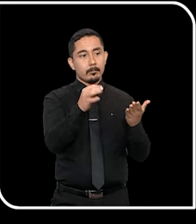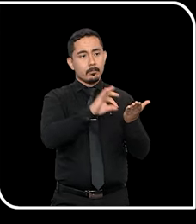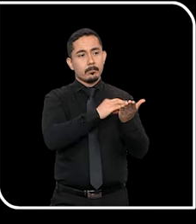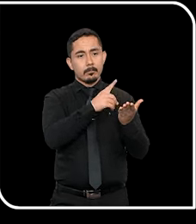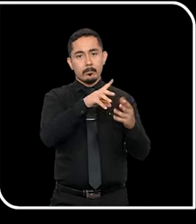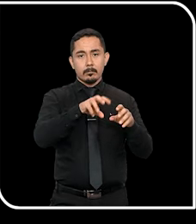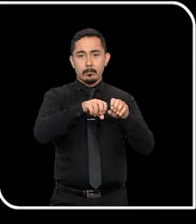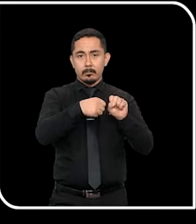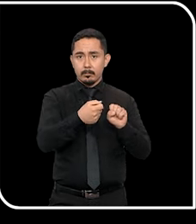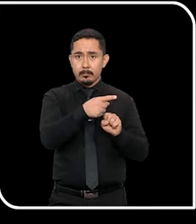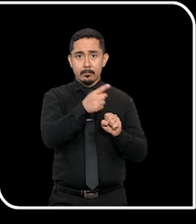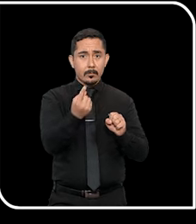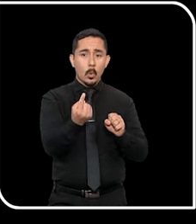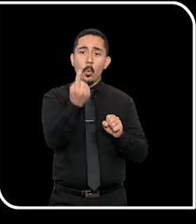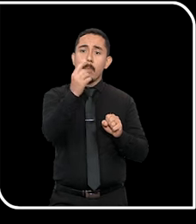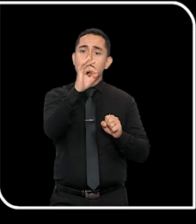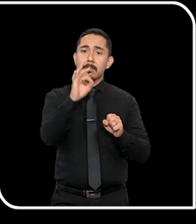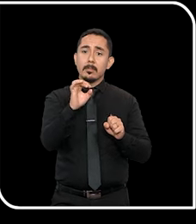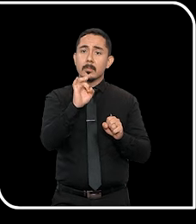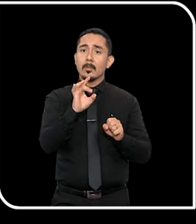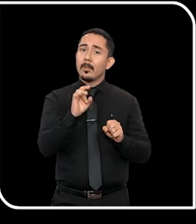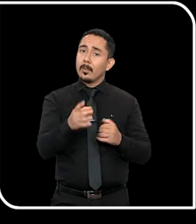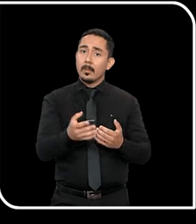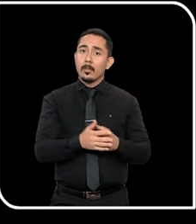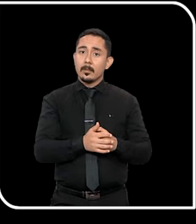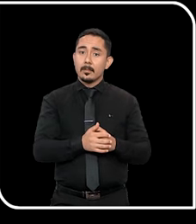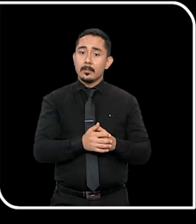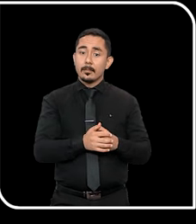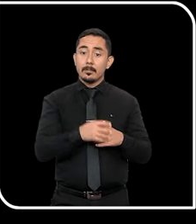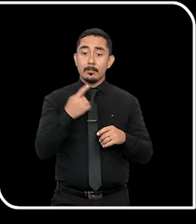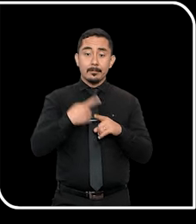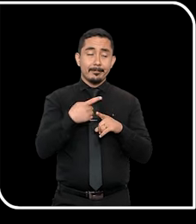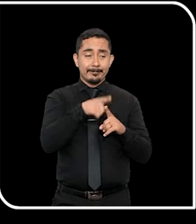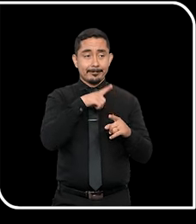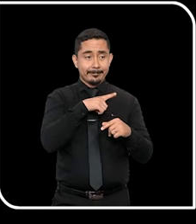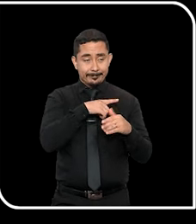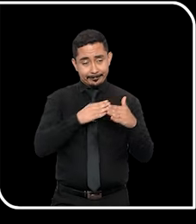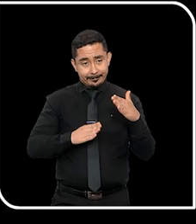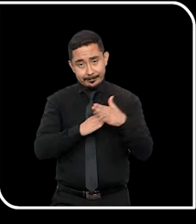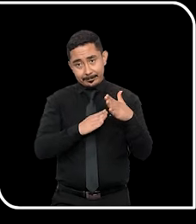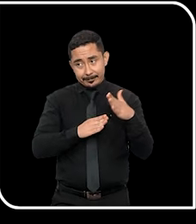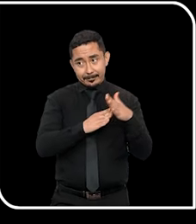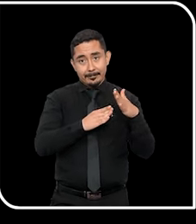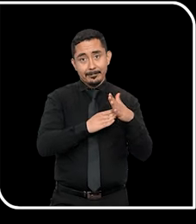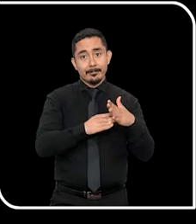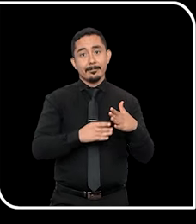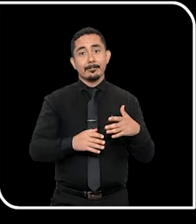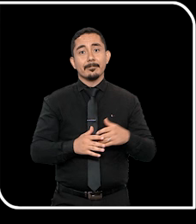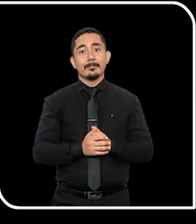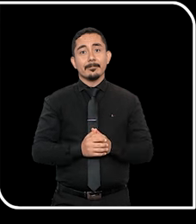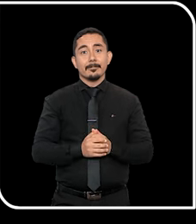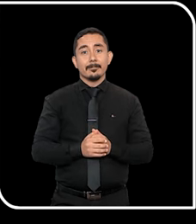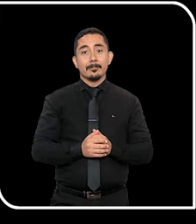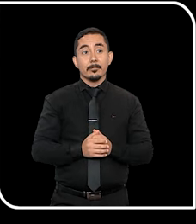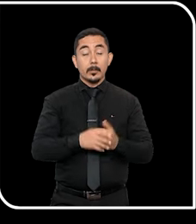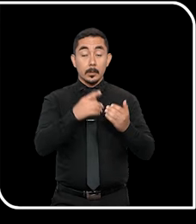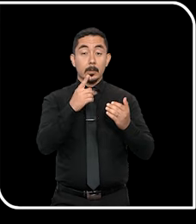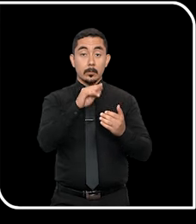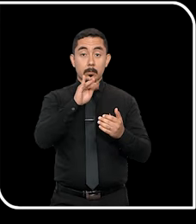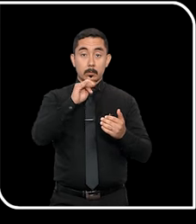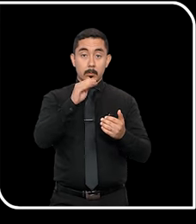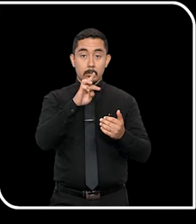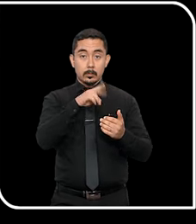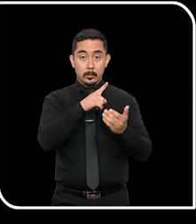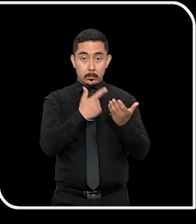a 1% a evasão é gigante porque ela encontra inúmeras Barreiras inúmeras o Victor faz um relato no livro